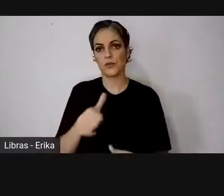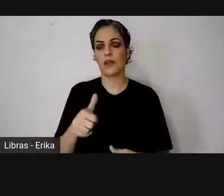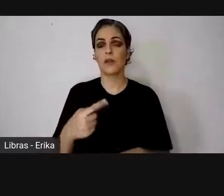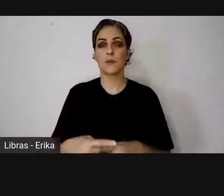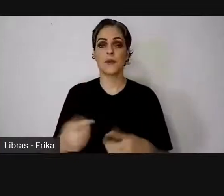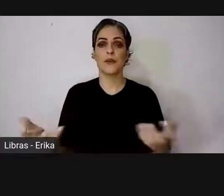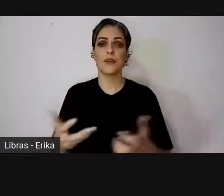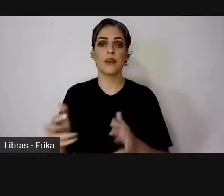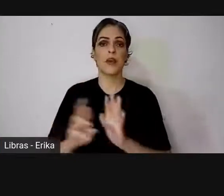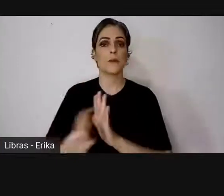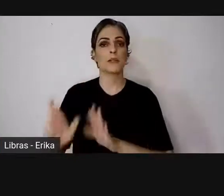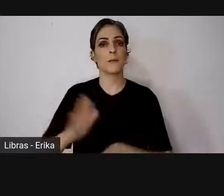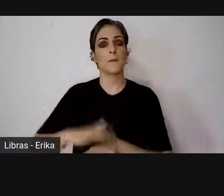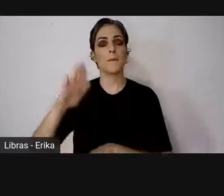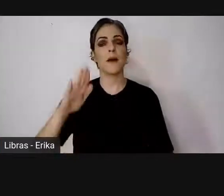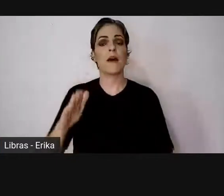parlamento,